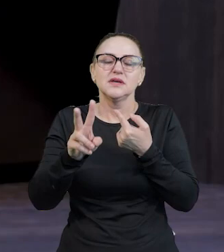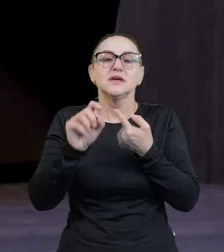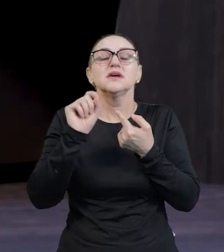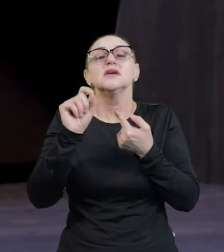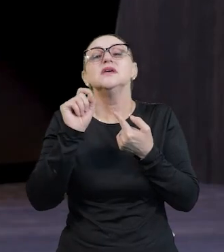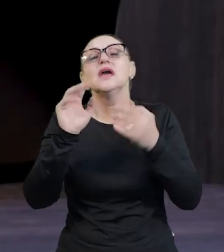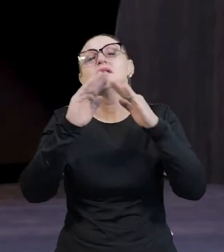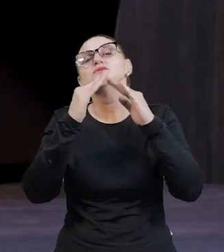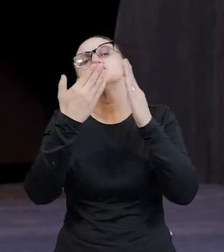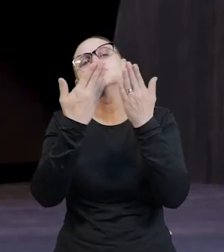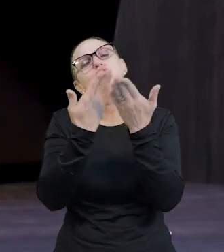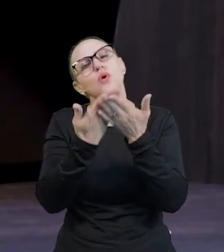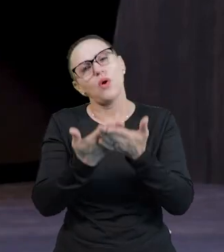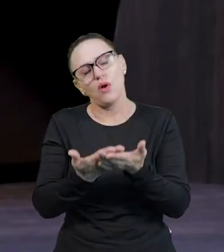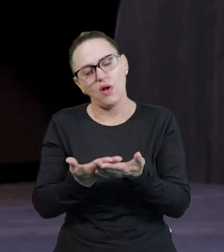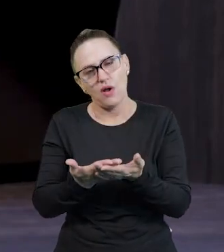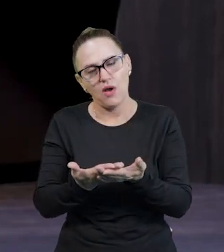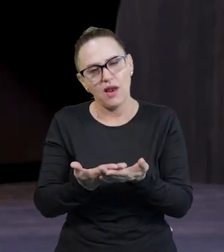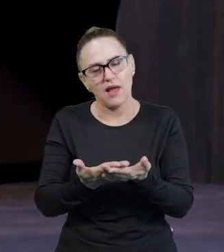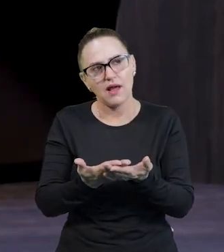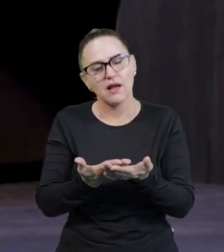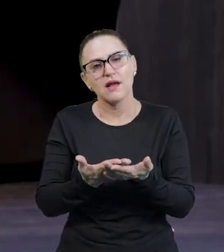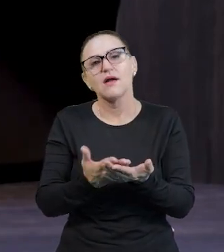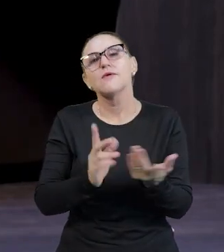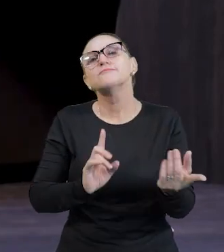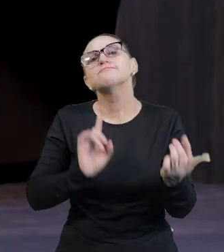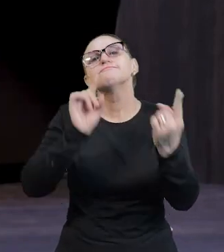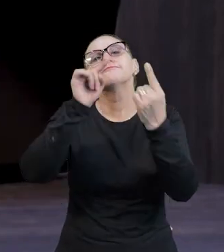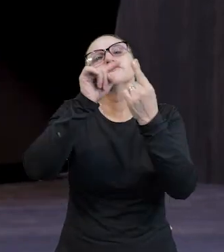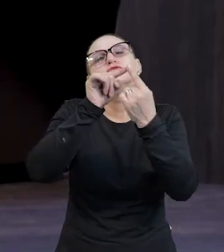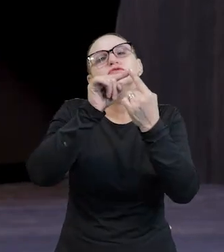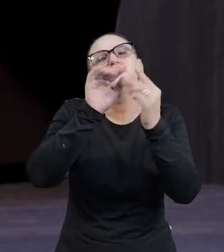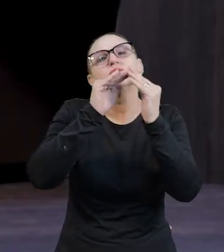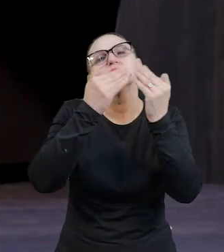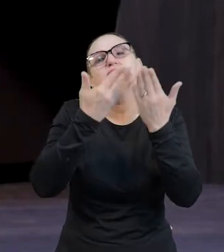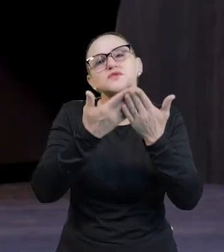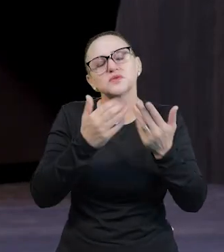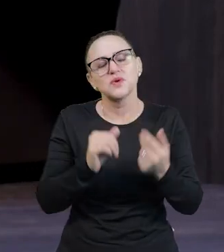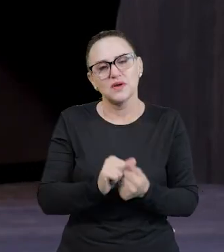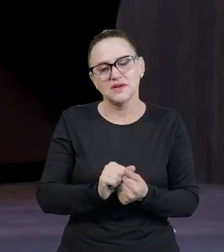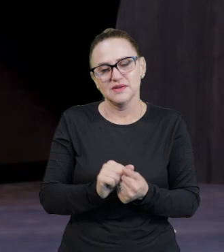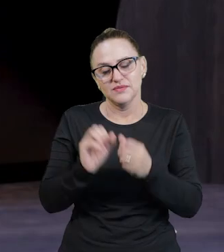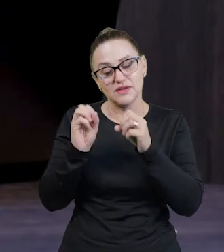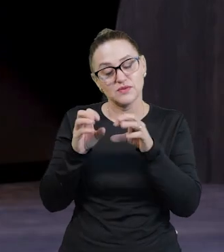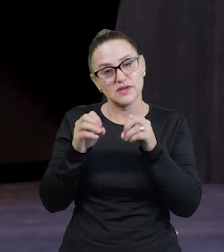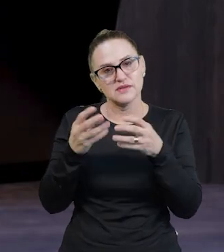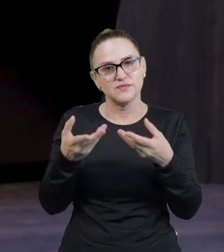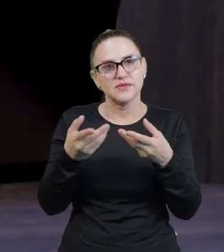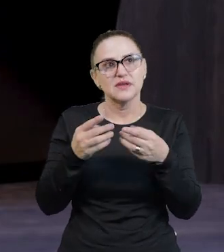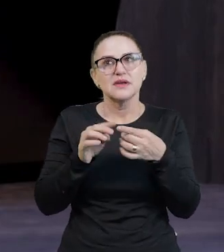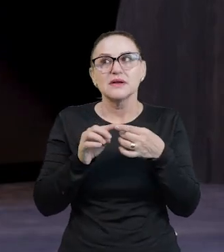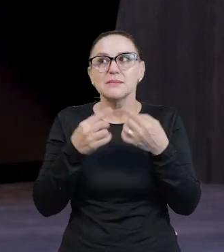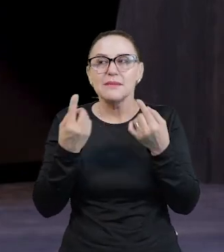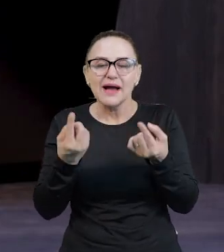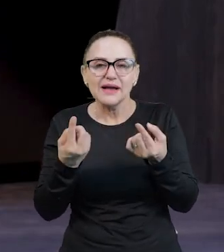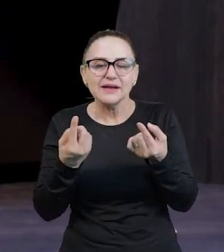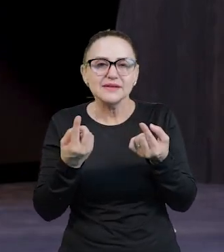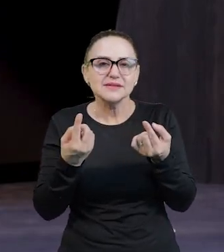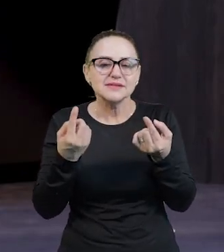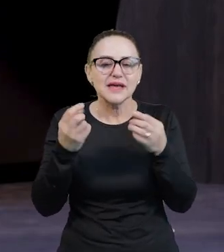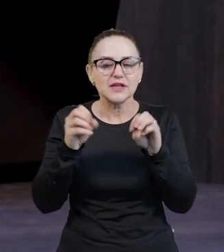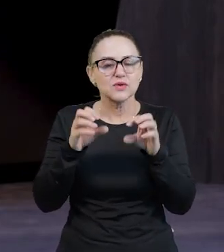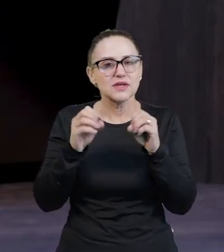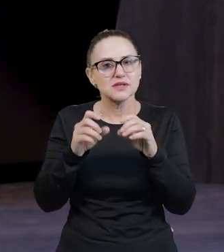escola, qual é a função da educação. Se nós temos essa ideia de que a educação ela tem um sentido mais amplo na vida